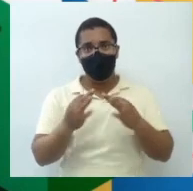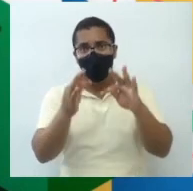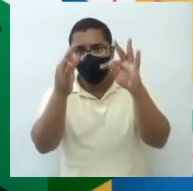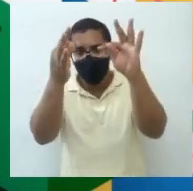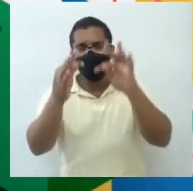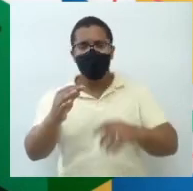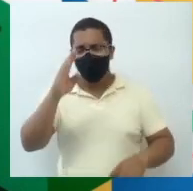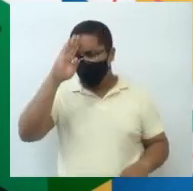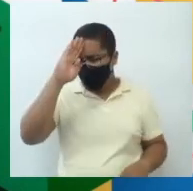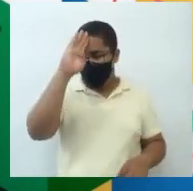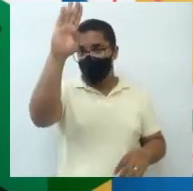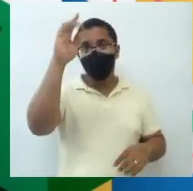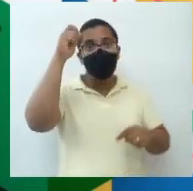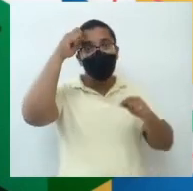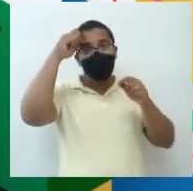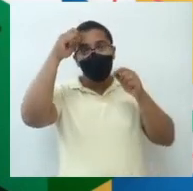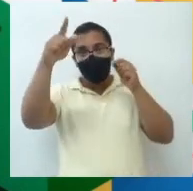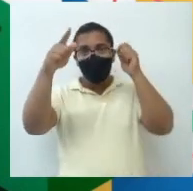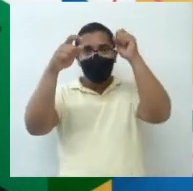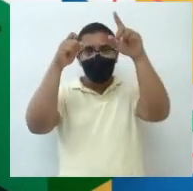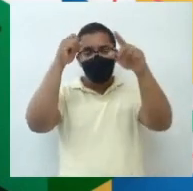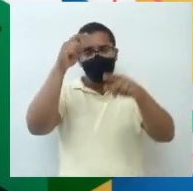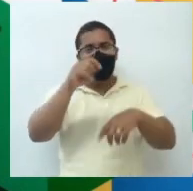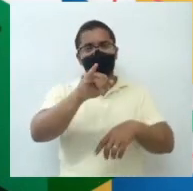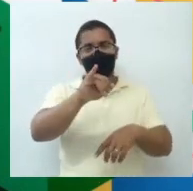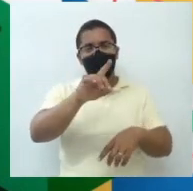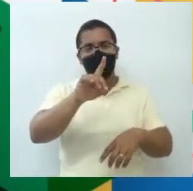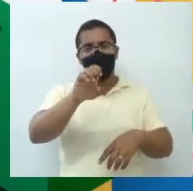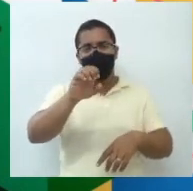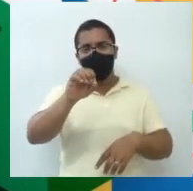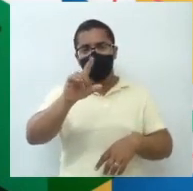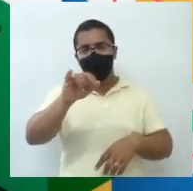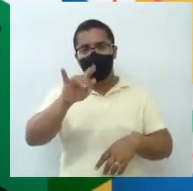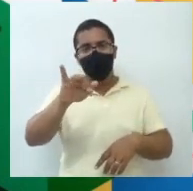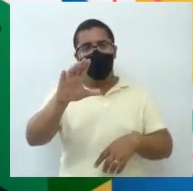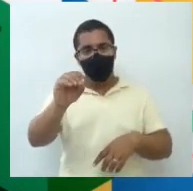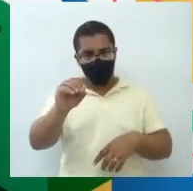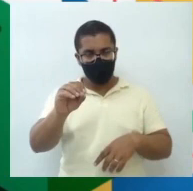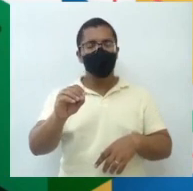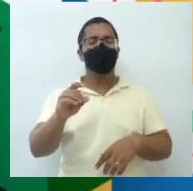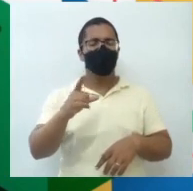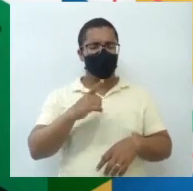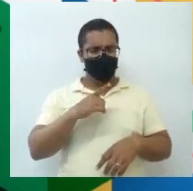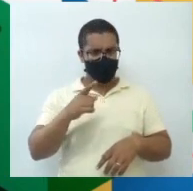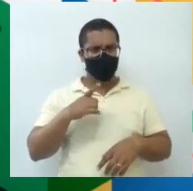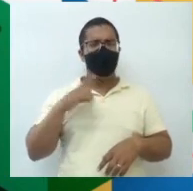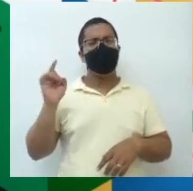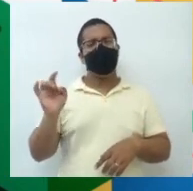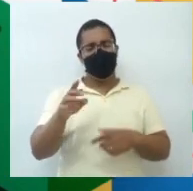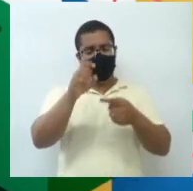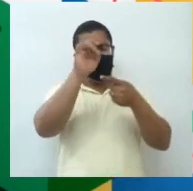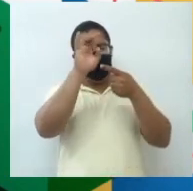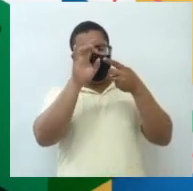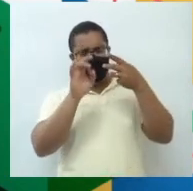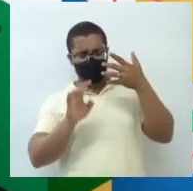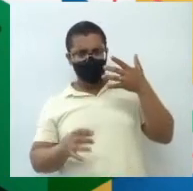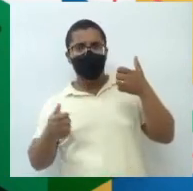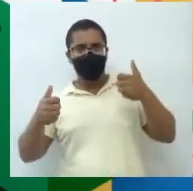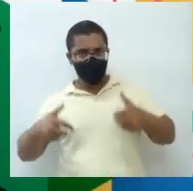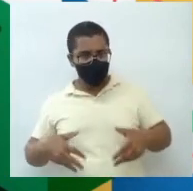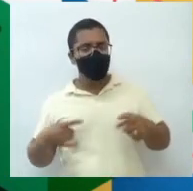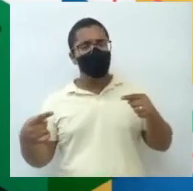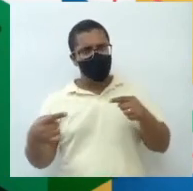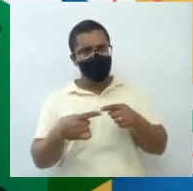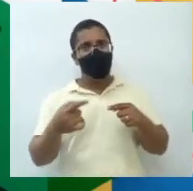os ideológicos que por trás de cada uma dessas coisas que eu citei para vocês a ideologias então eles podem criar